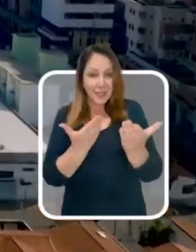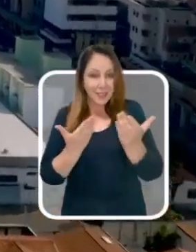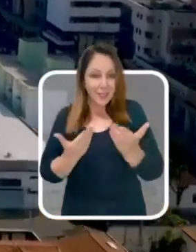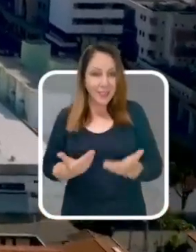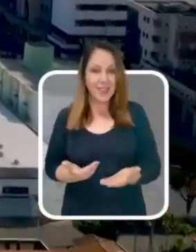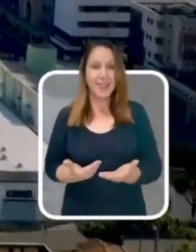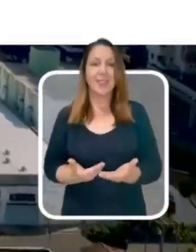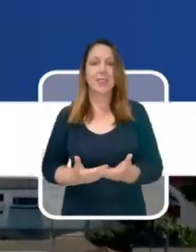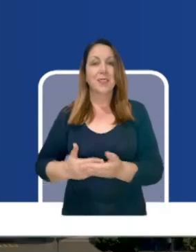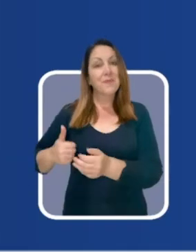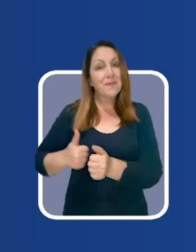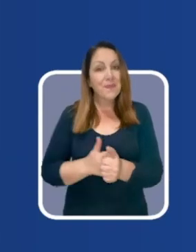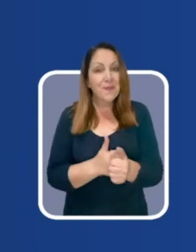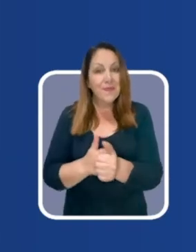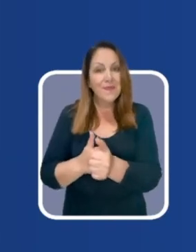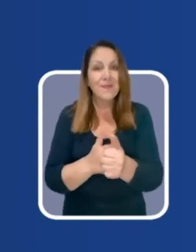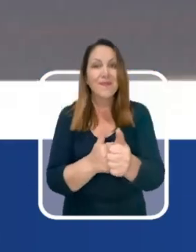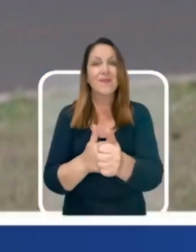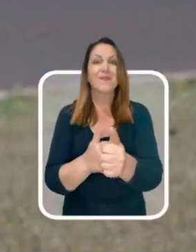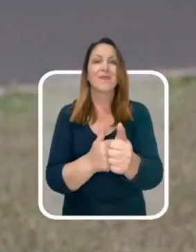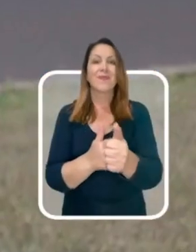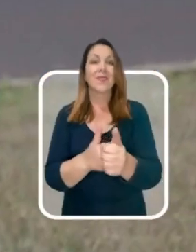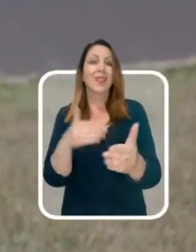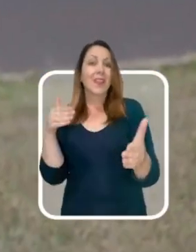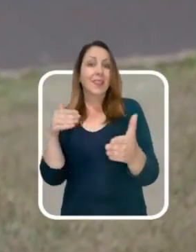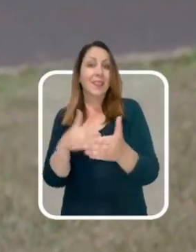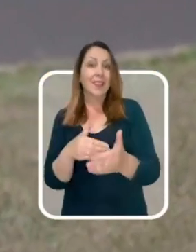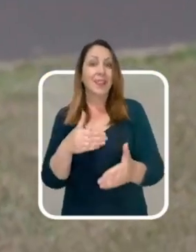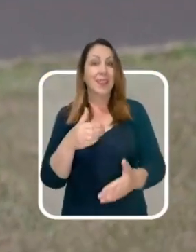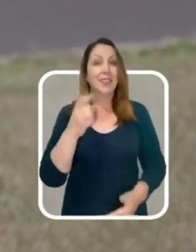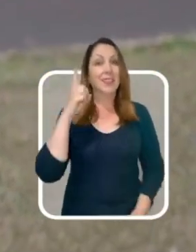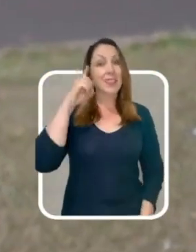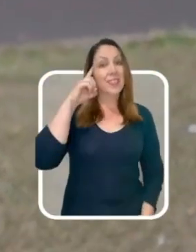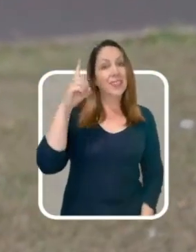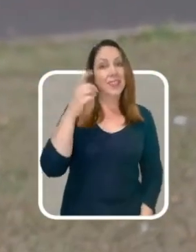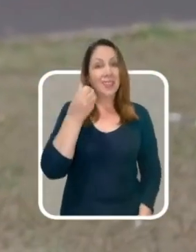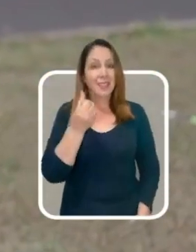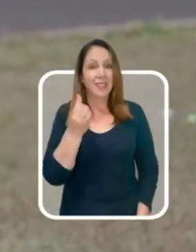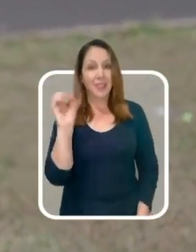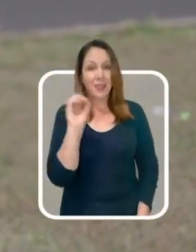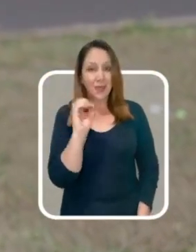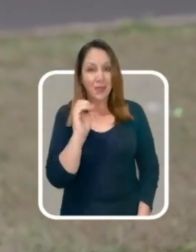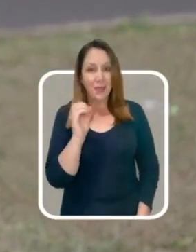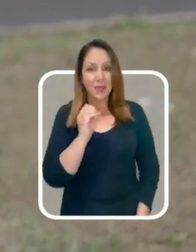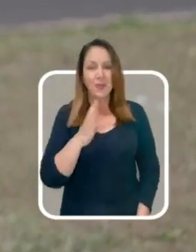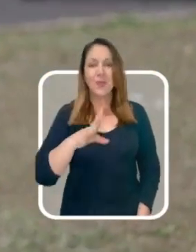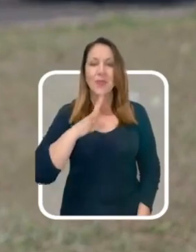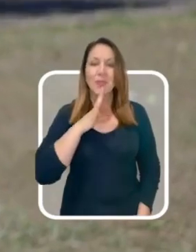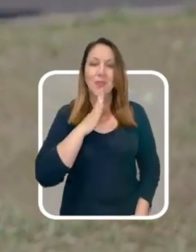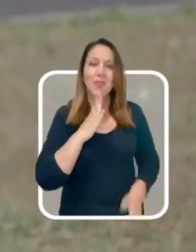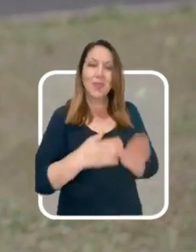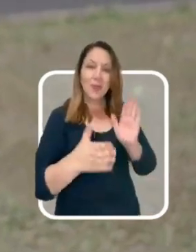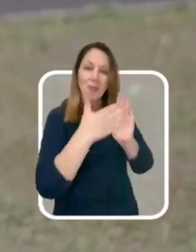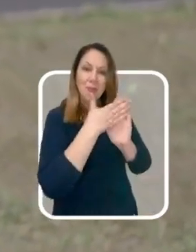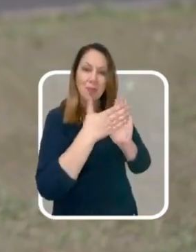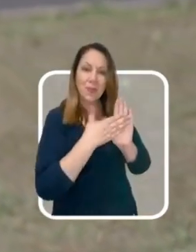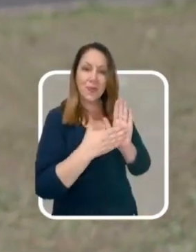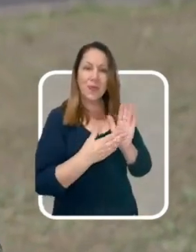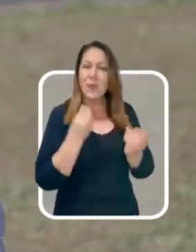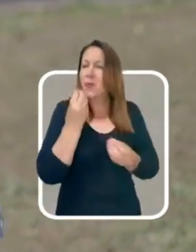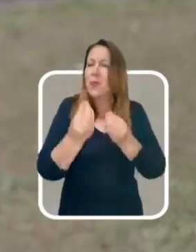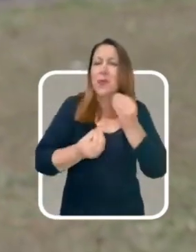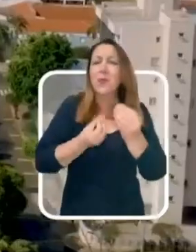Eu te convido a me acompanhar nessa caminhada até o dia 6 de outubro. Conhecer as nossas propostas de como